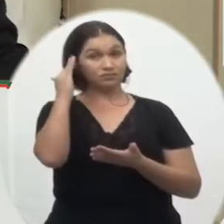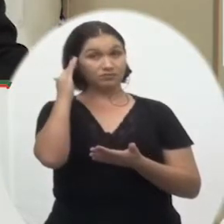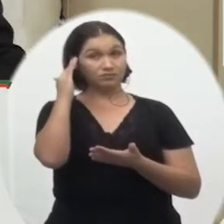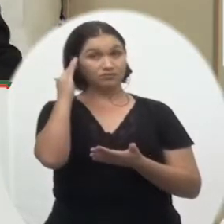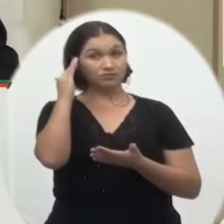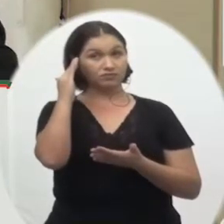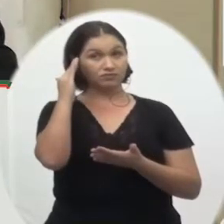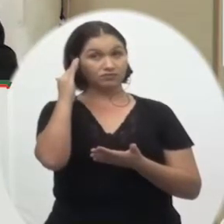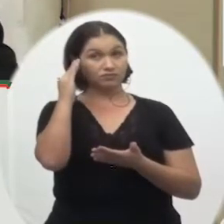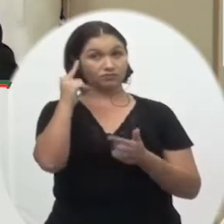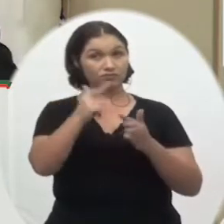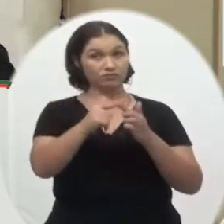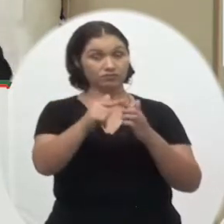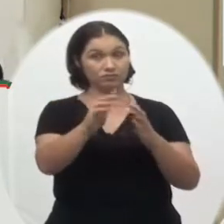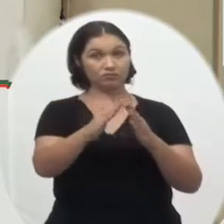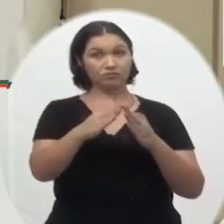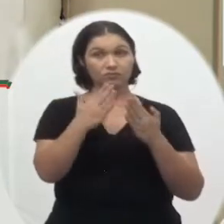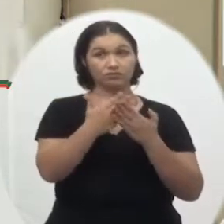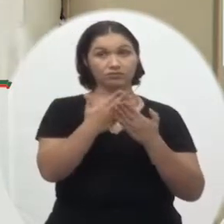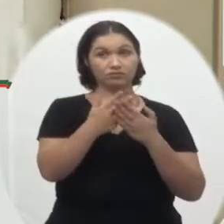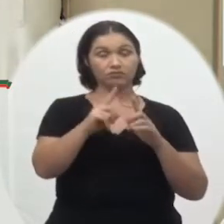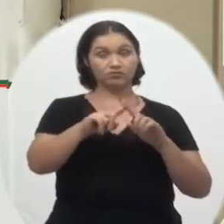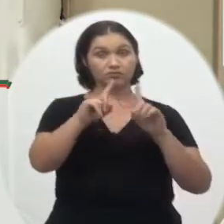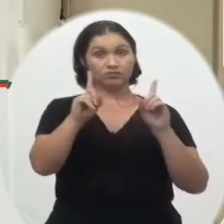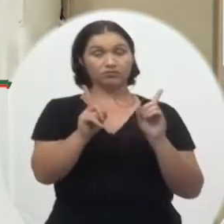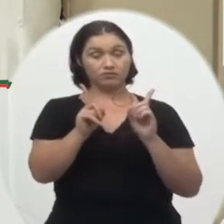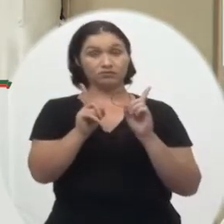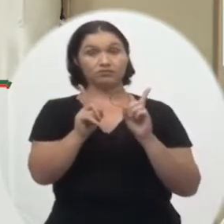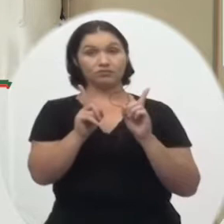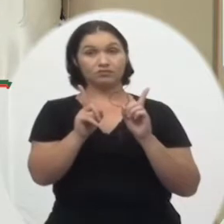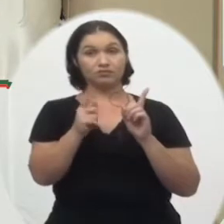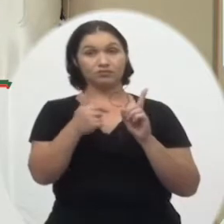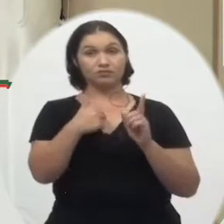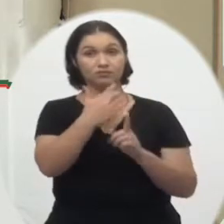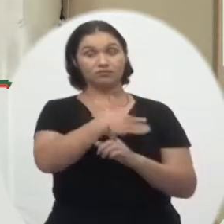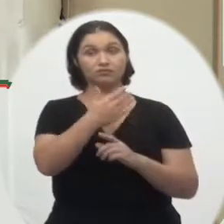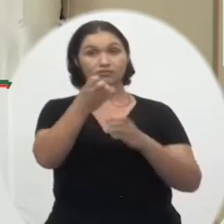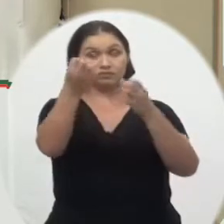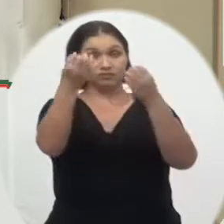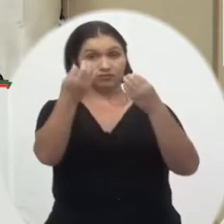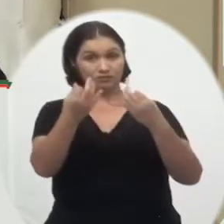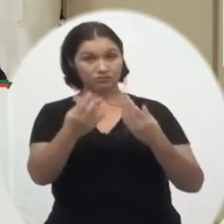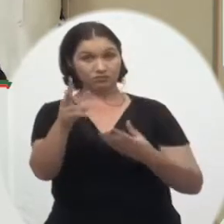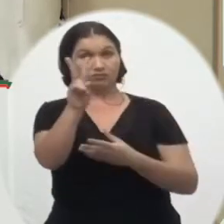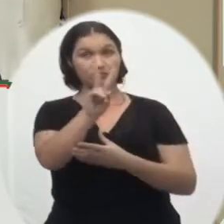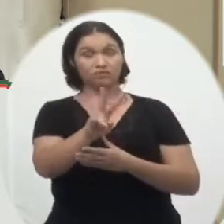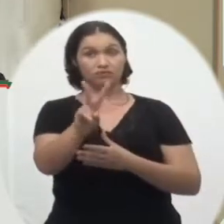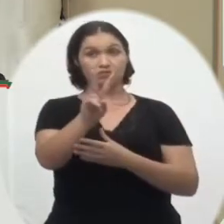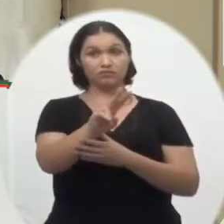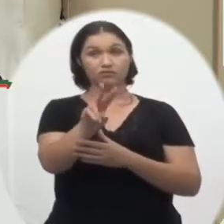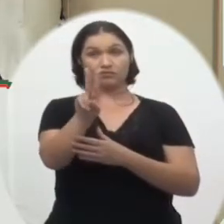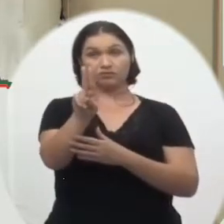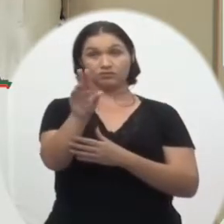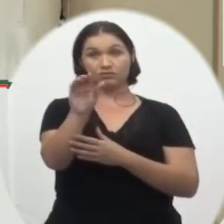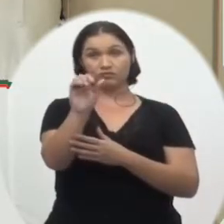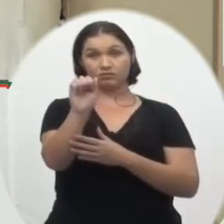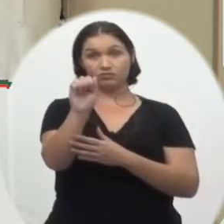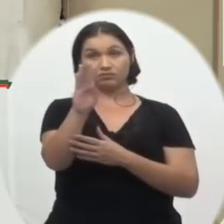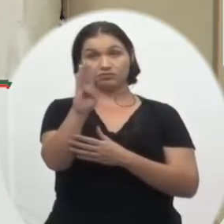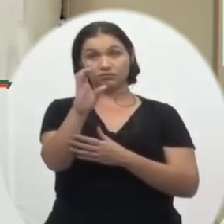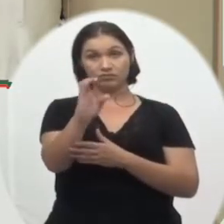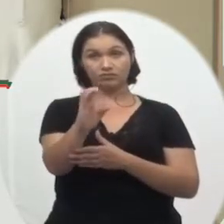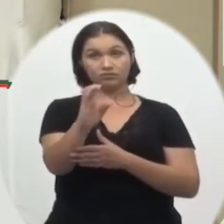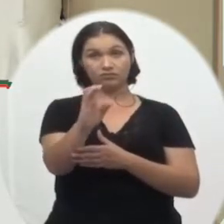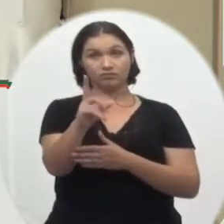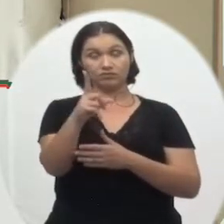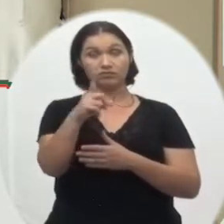o porquê desse requerimento. Mas, dizer ao nobre vereador, que a OABC está lá de portas